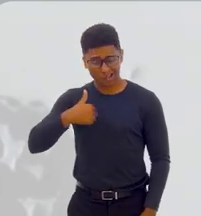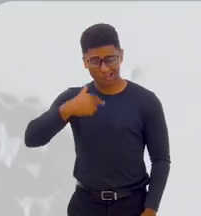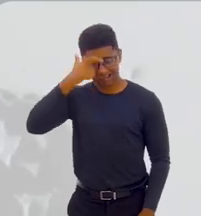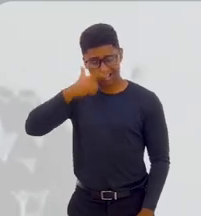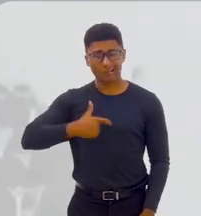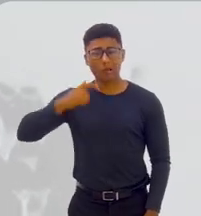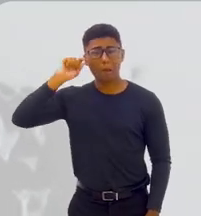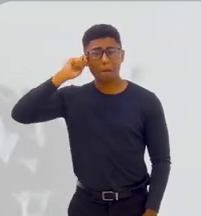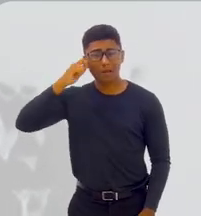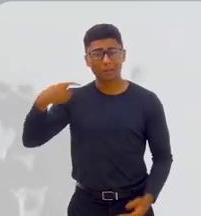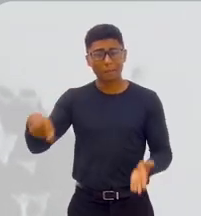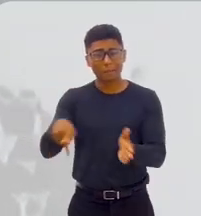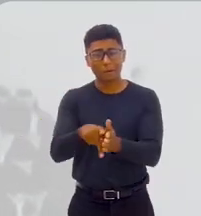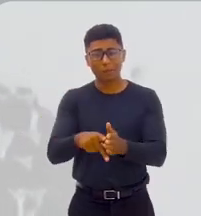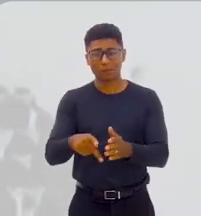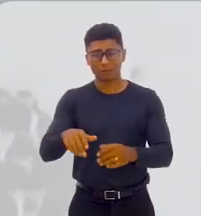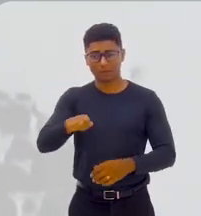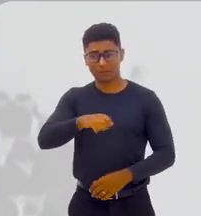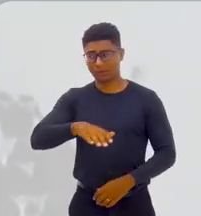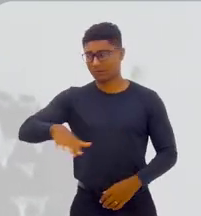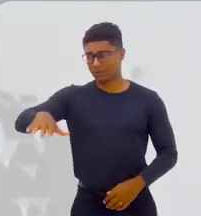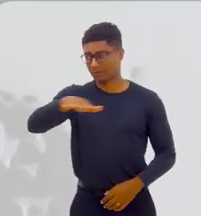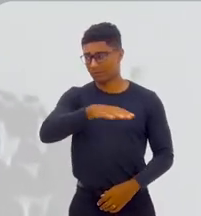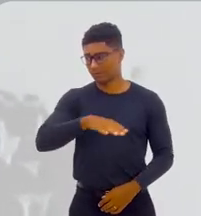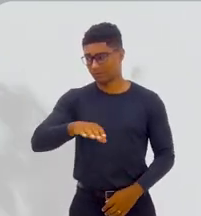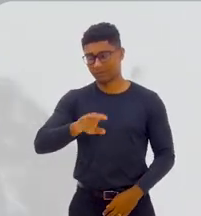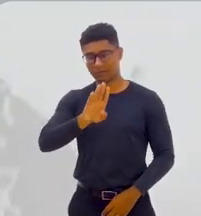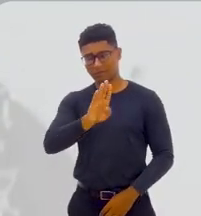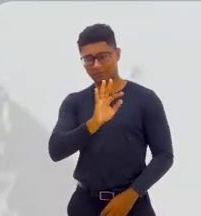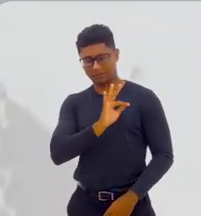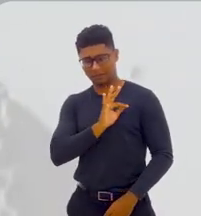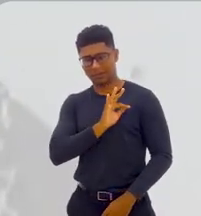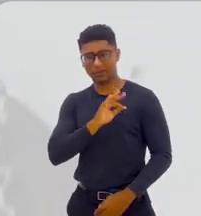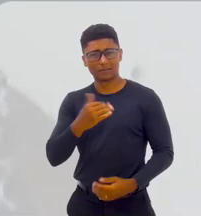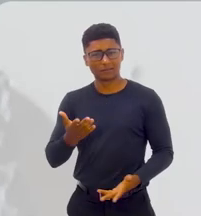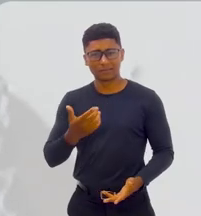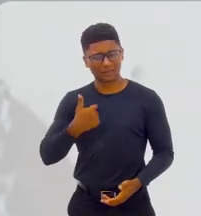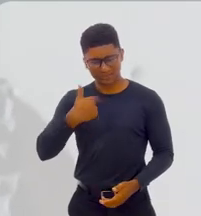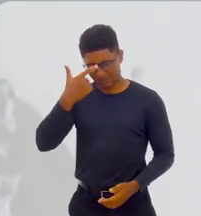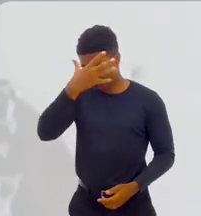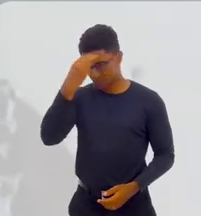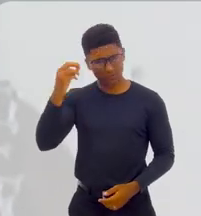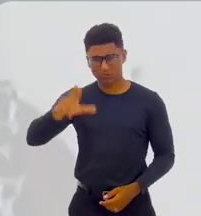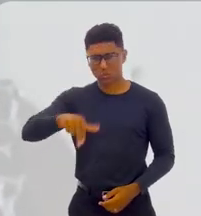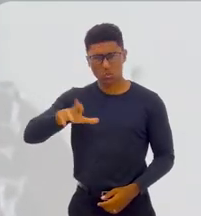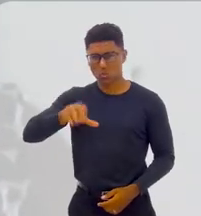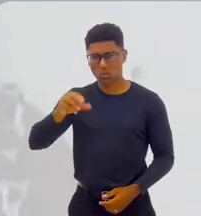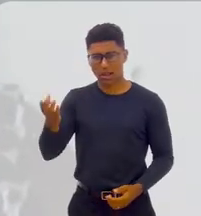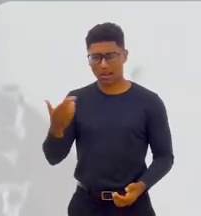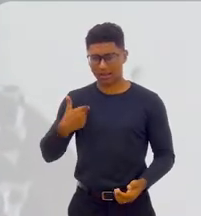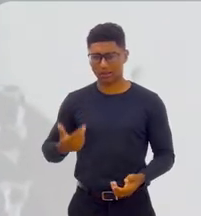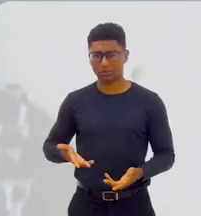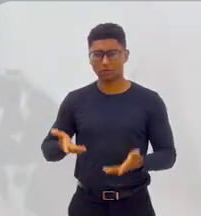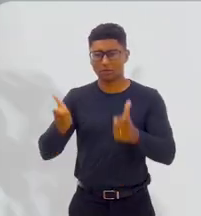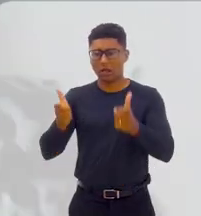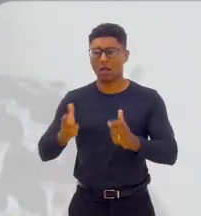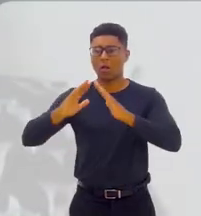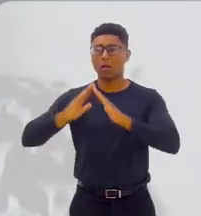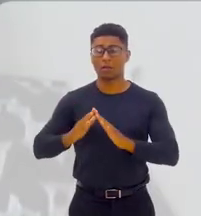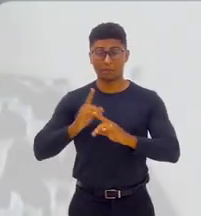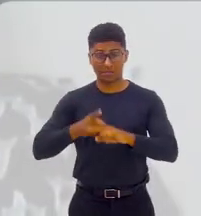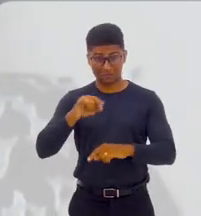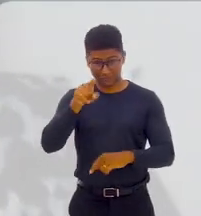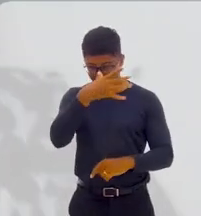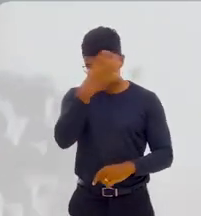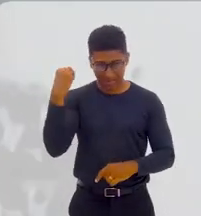mulher preta da Baixada Fluminense, que é o que eu sou, né? É o que eu procuro nunca esquecer, quem sou e de onde venho. E se você